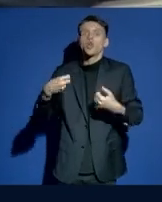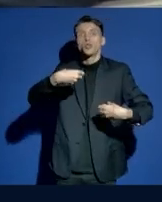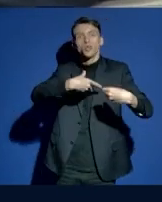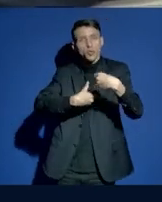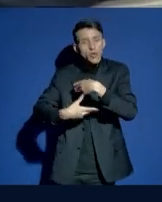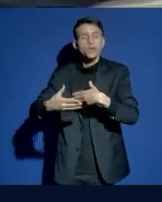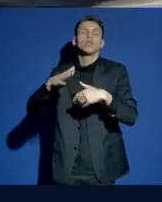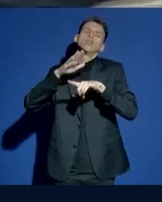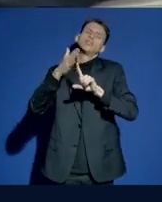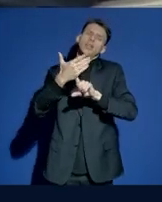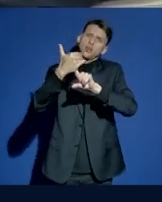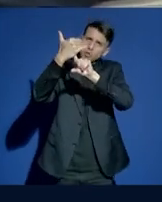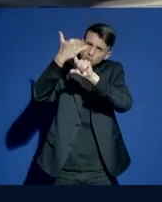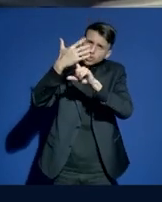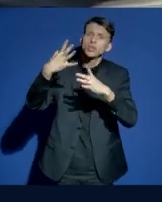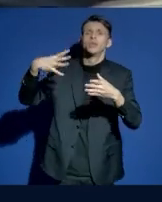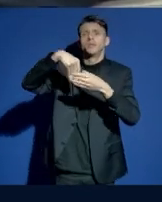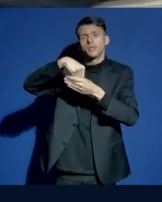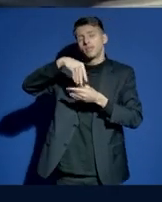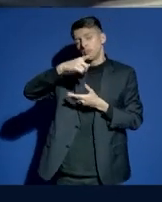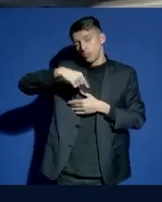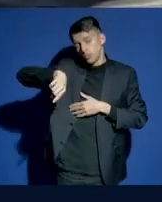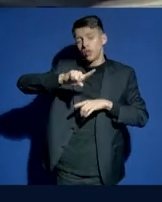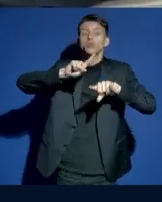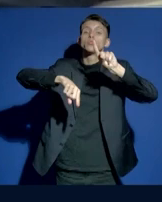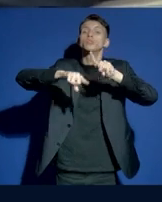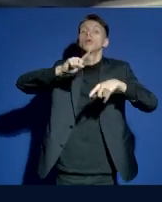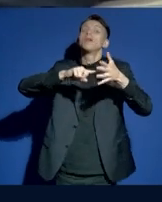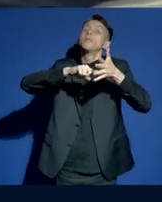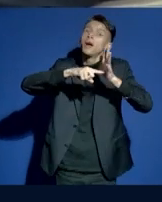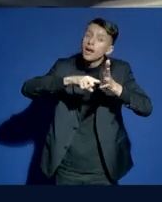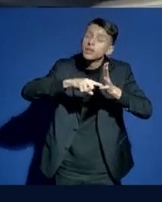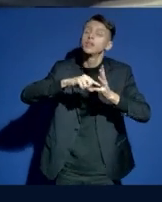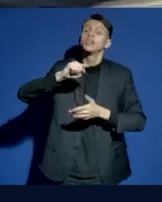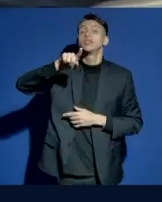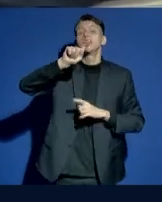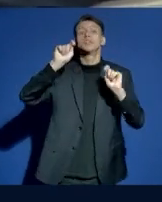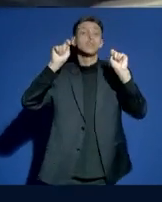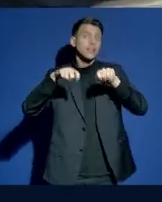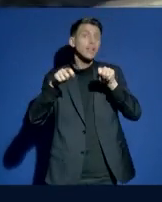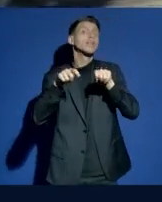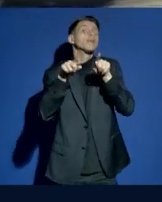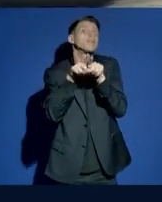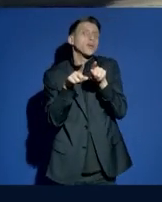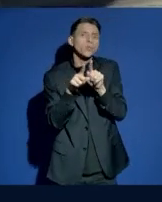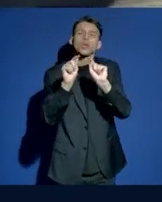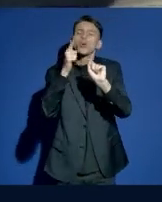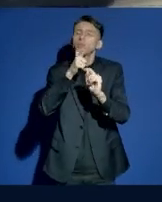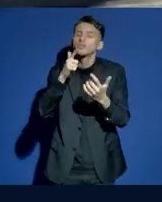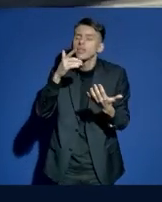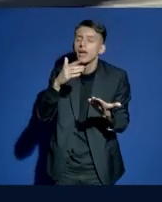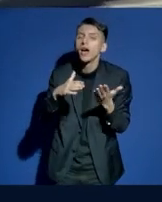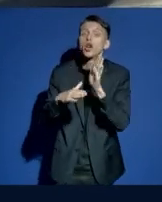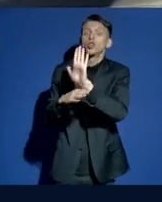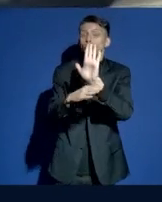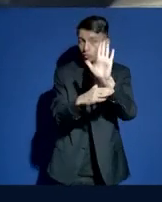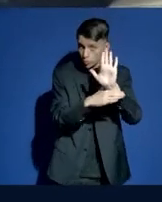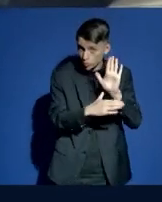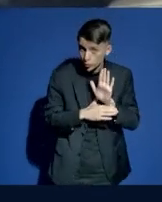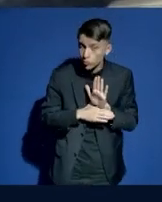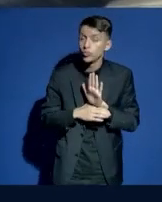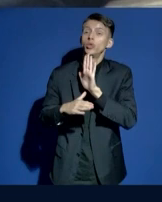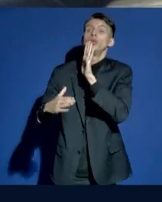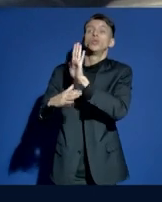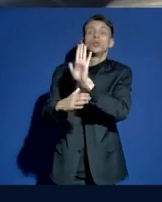inovações tecnologias embarcadas no nossos equipamentos a capacidade de poder auxiliar a